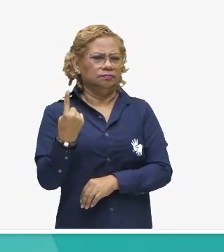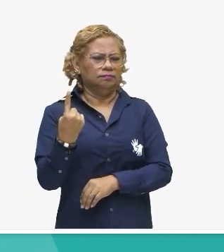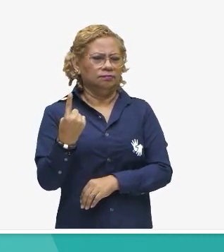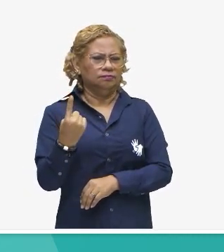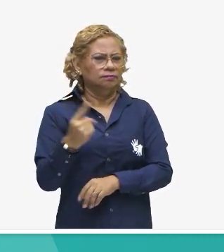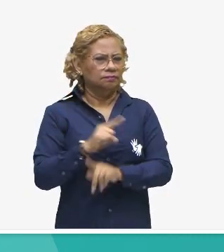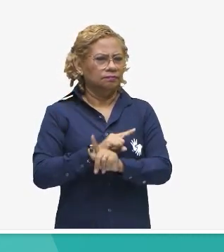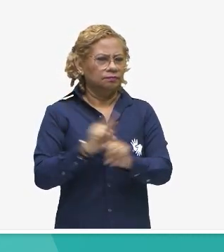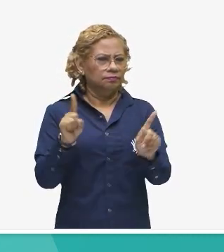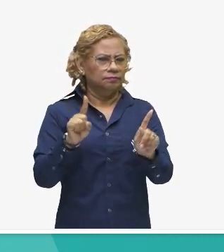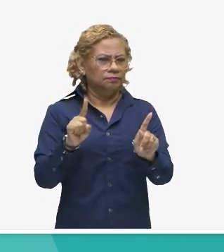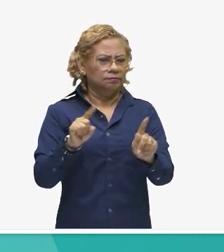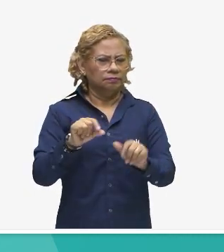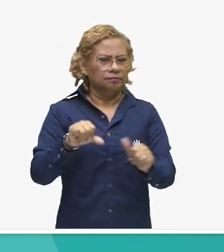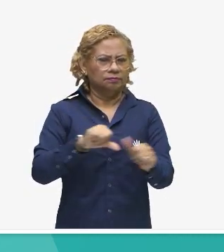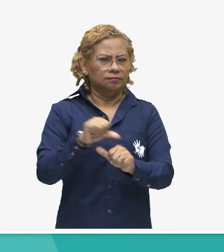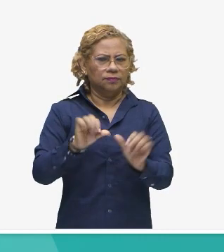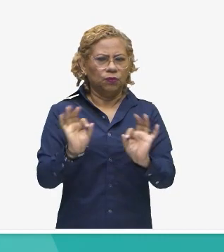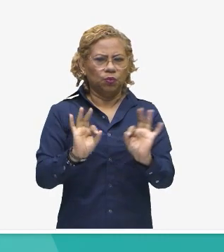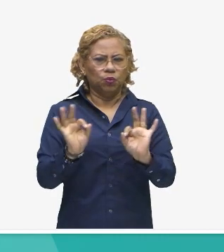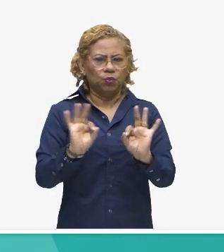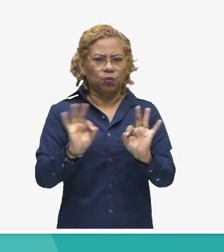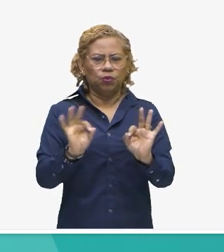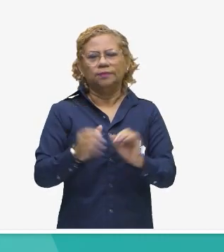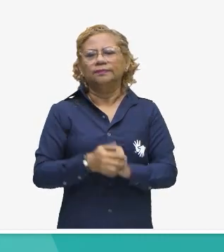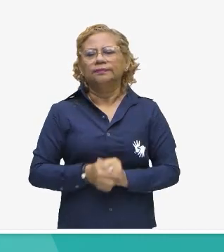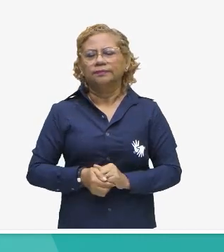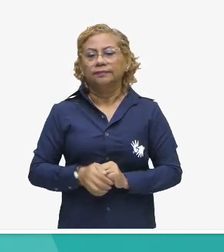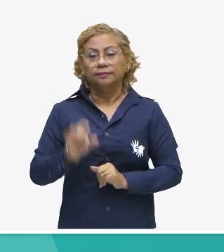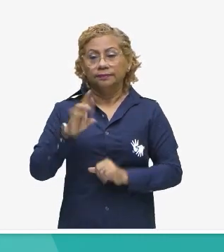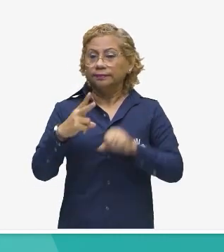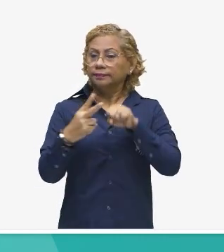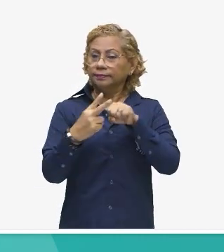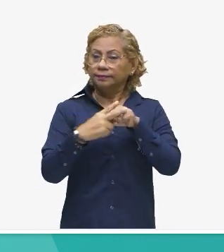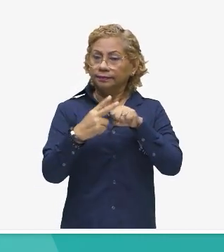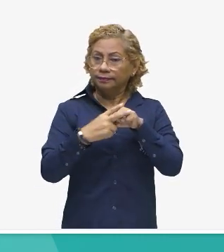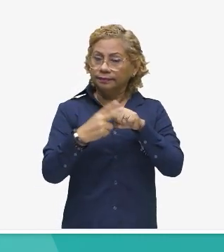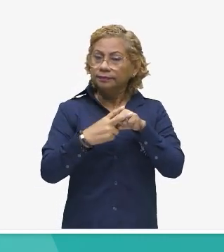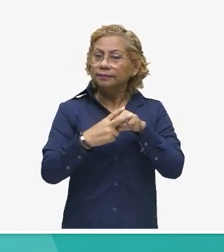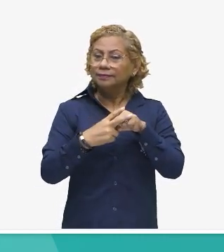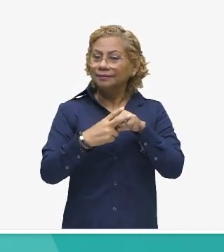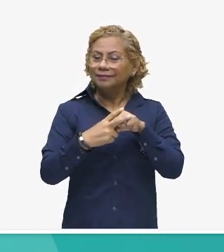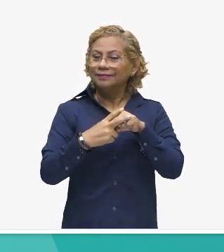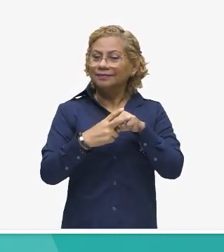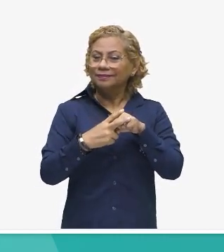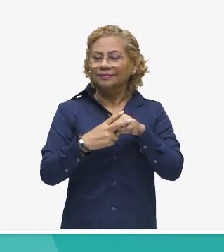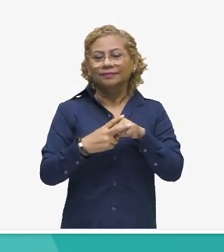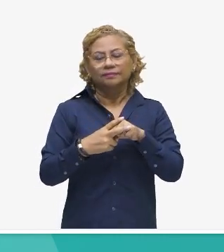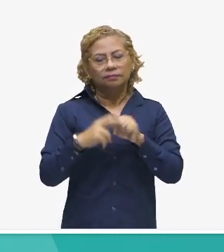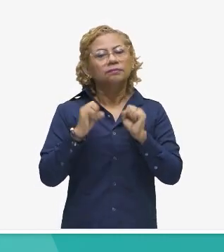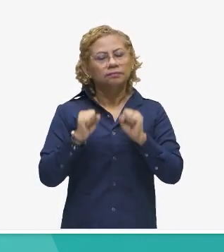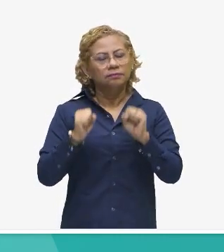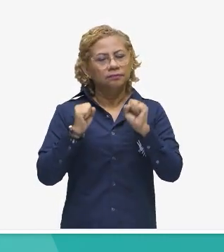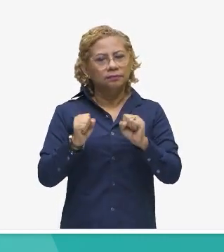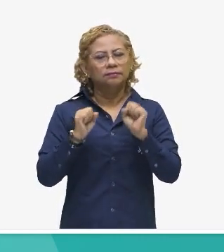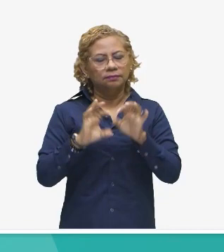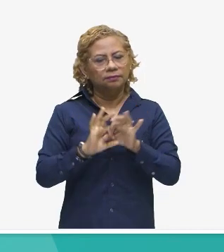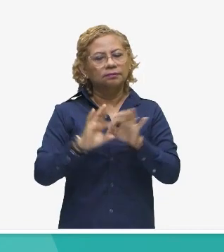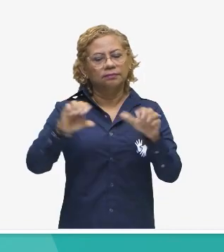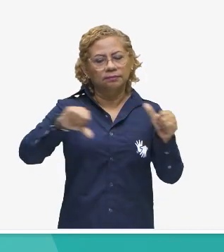diferente. Agora o verbo sim. Olha, o verbo contar, você viu lá no balão, né? Eu não te conto, né?